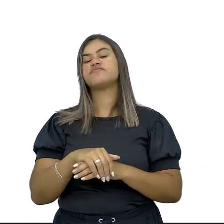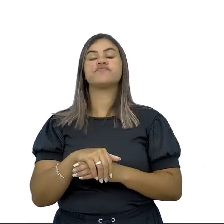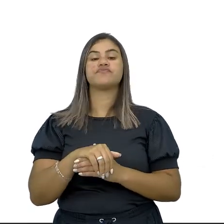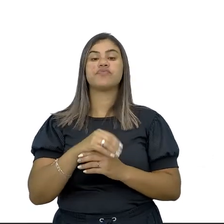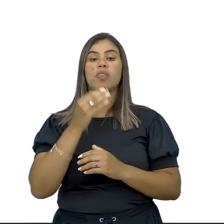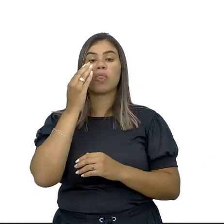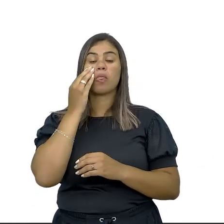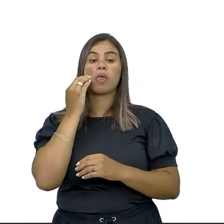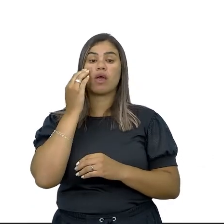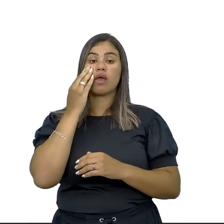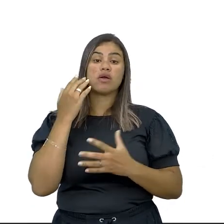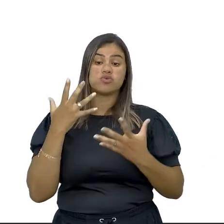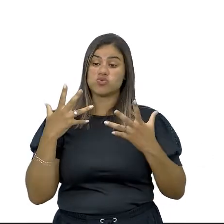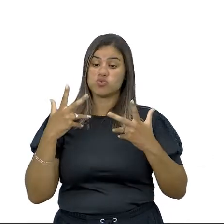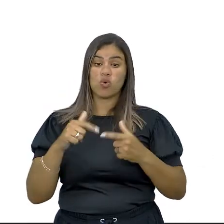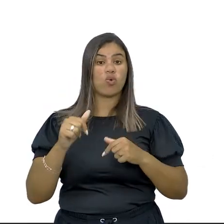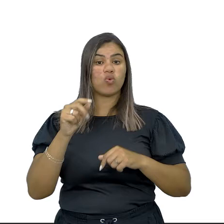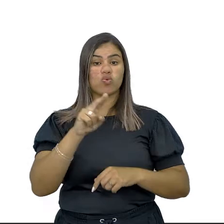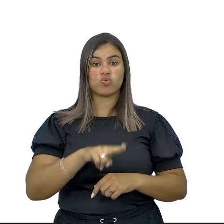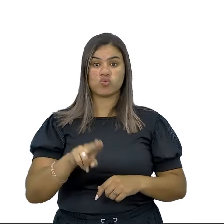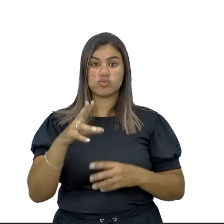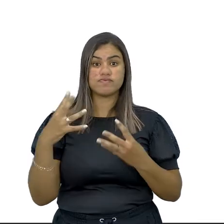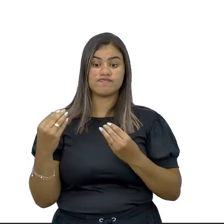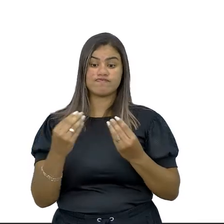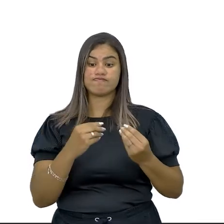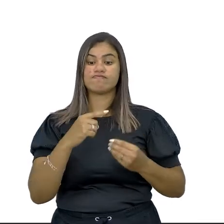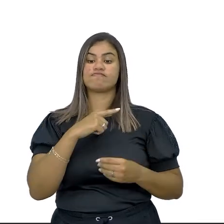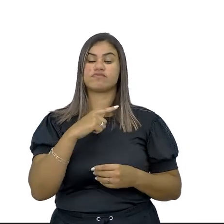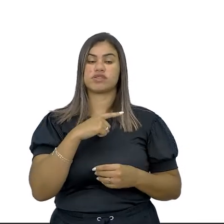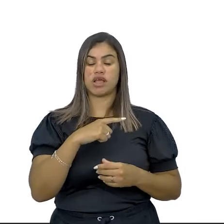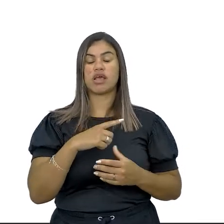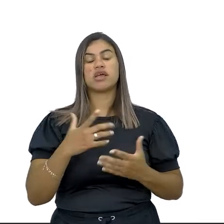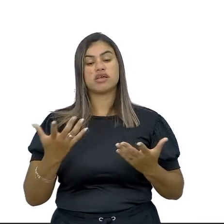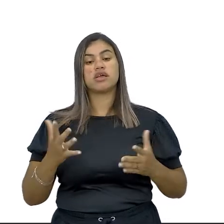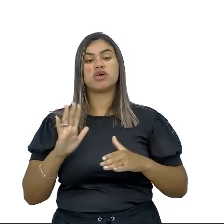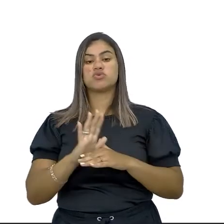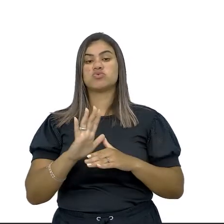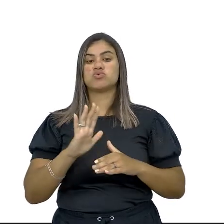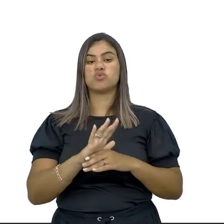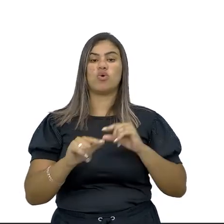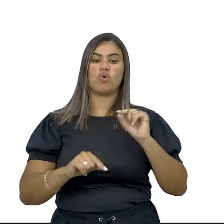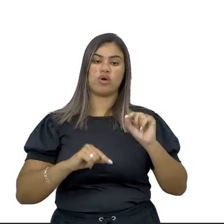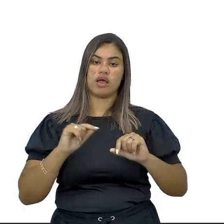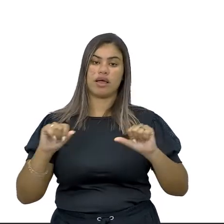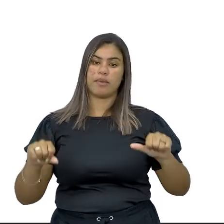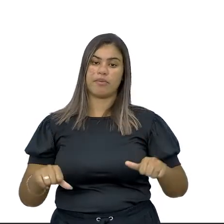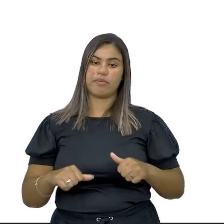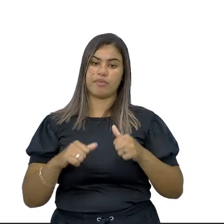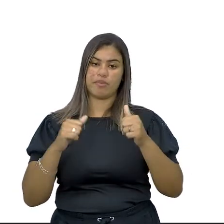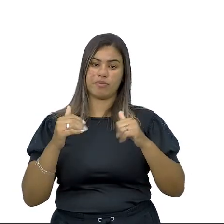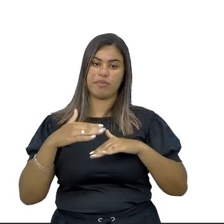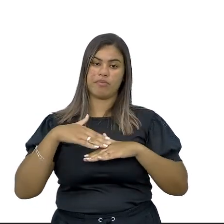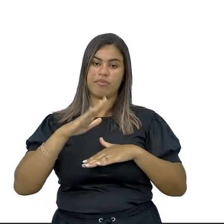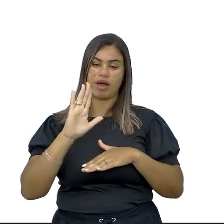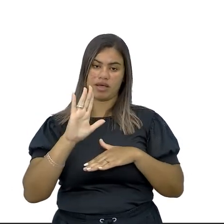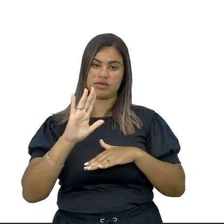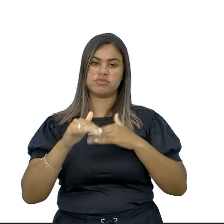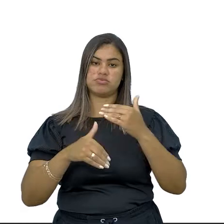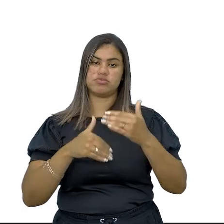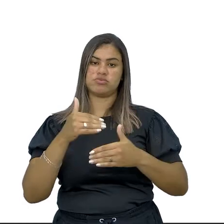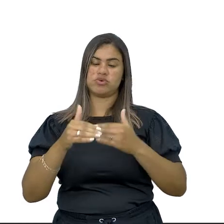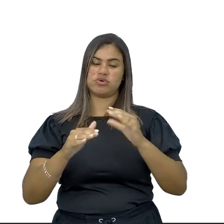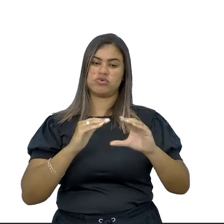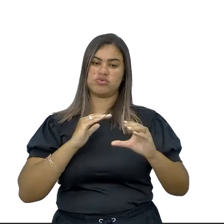Ambos foram muito utilizados por vocês, e isso nos motivou a querer melhorar ainda mais o nosso processo